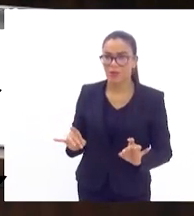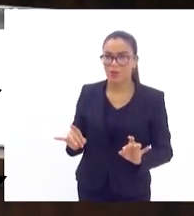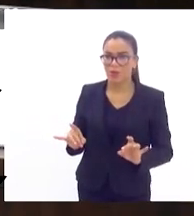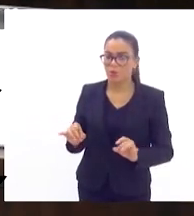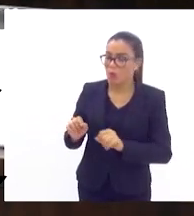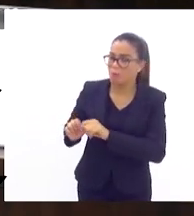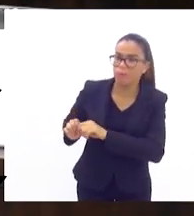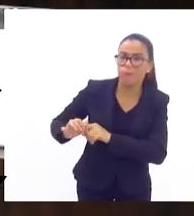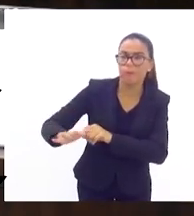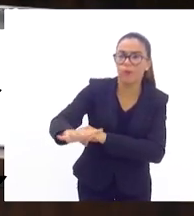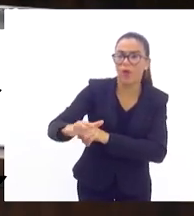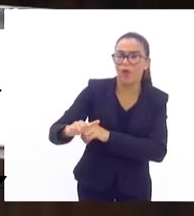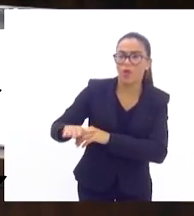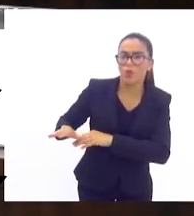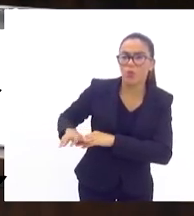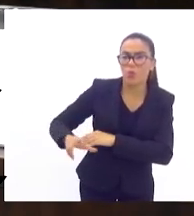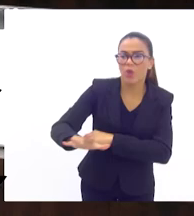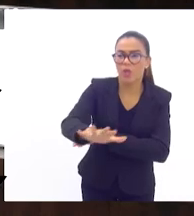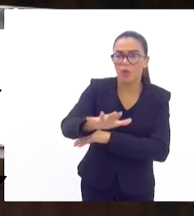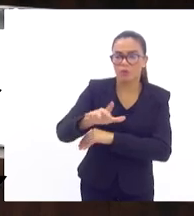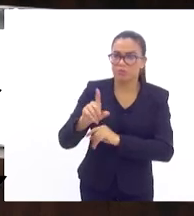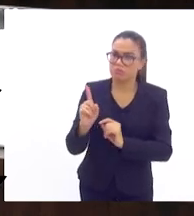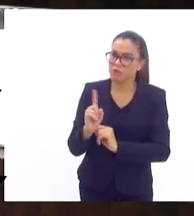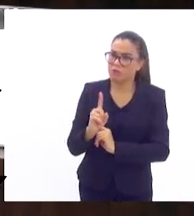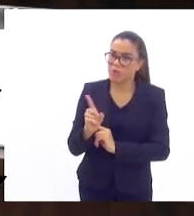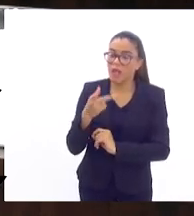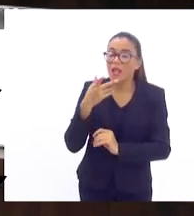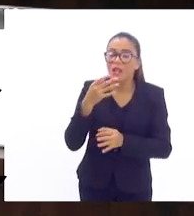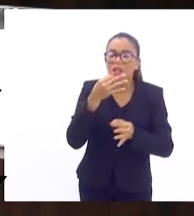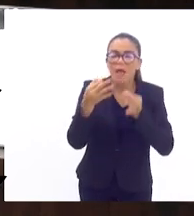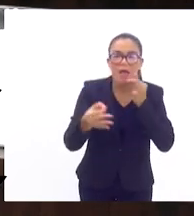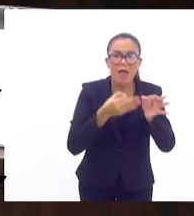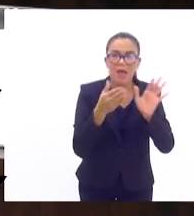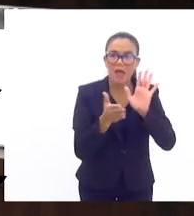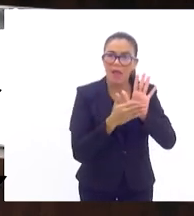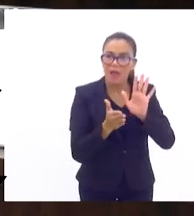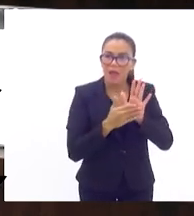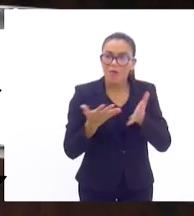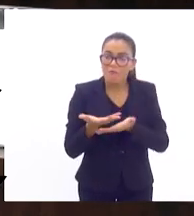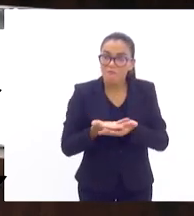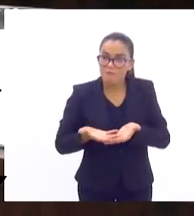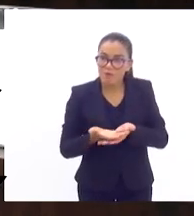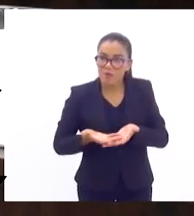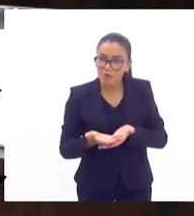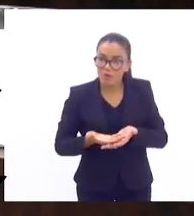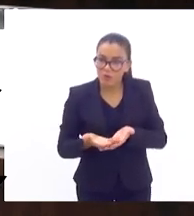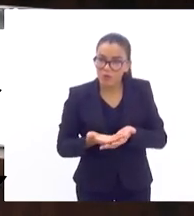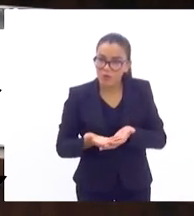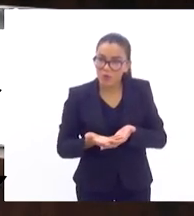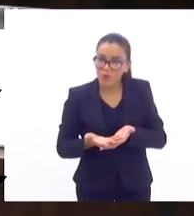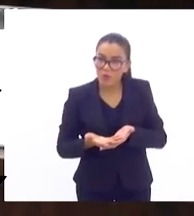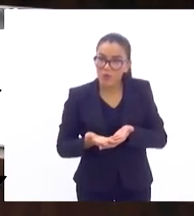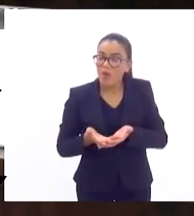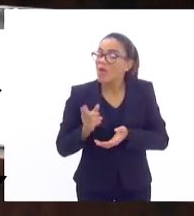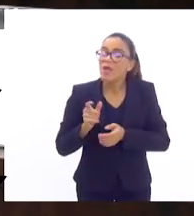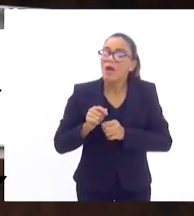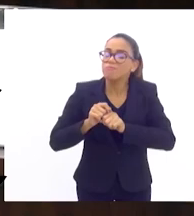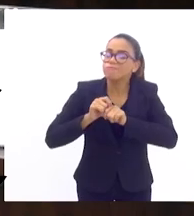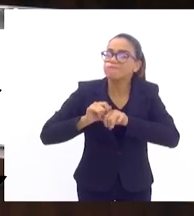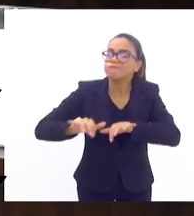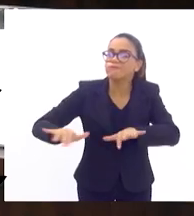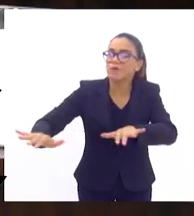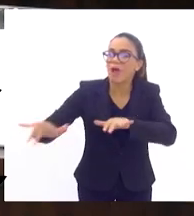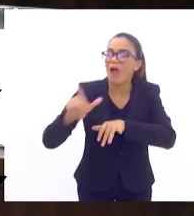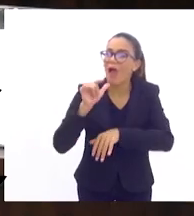jogado direto no rio. Eles estão propondo que se faça fossa, filtro, sumidouro e se jogue numa água pluvial.